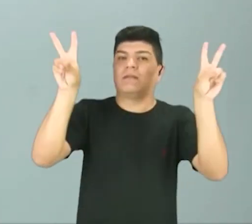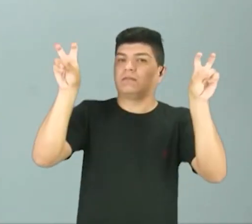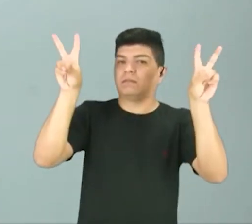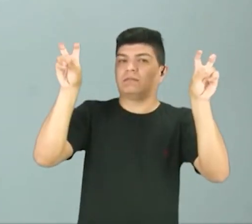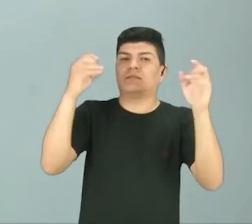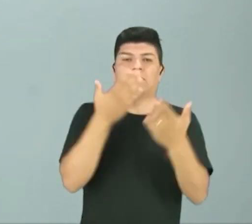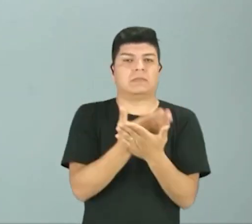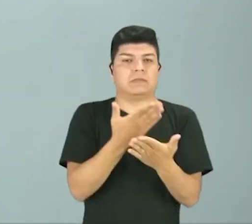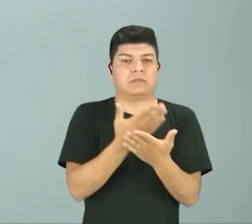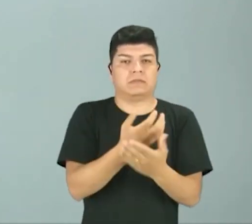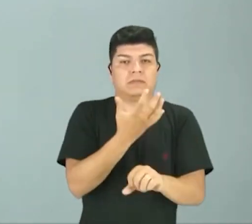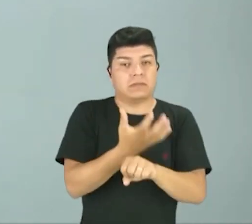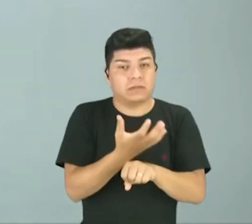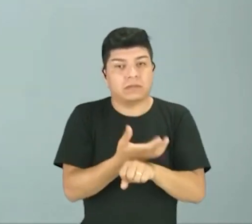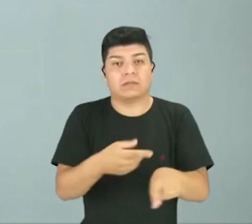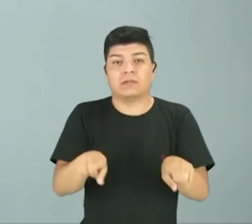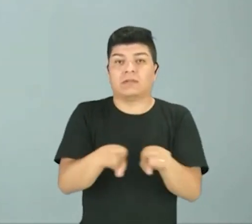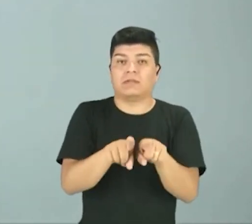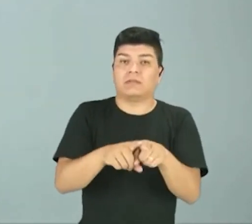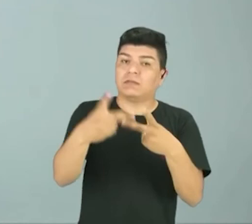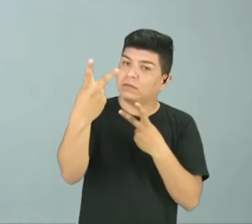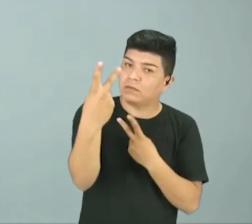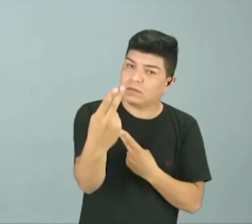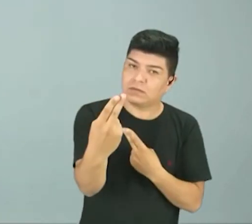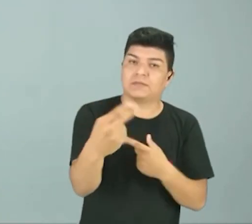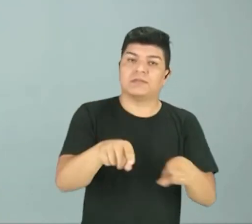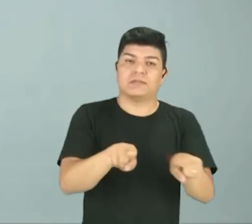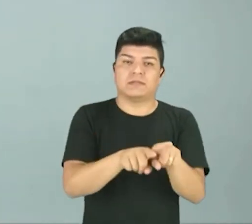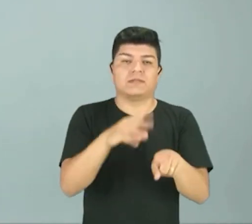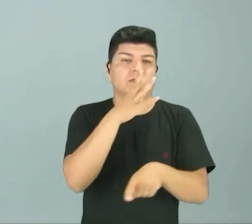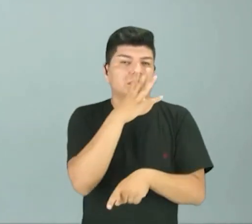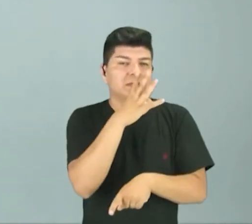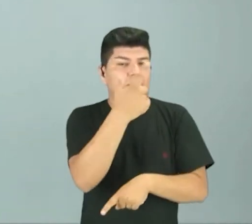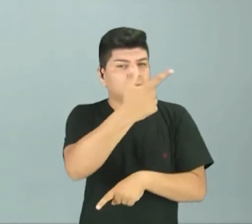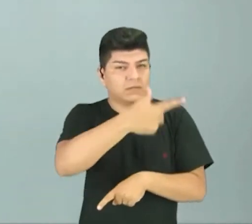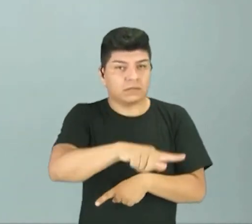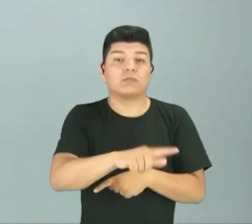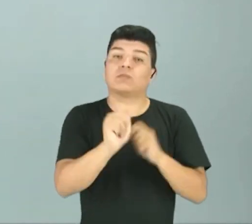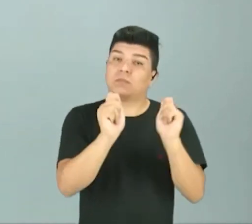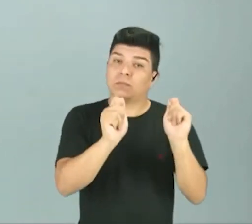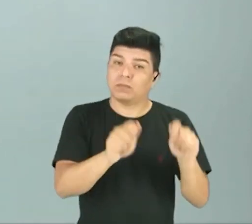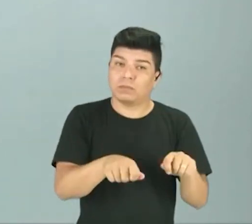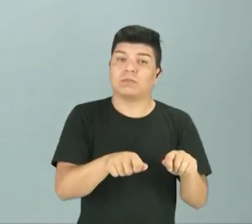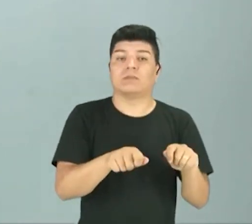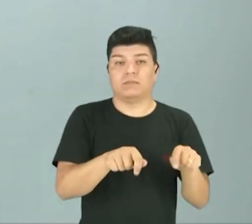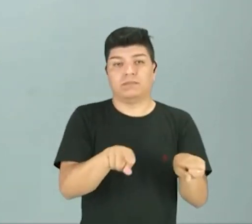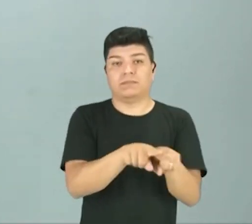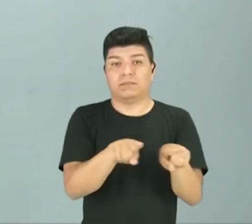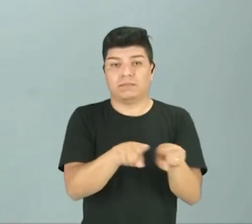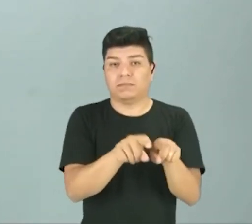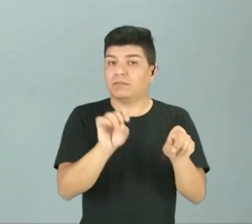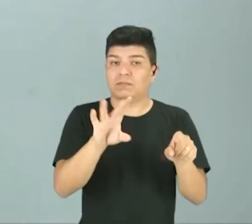aulas de disciplinas, como essa também, se você quiser assistir novamente. E aí,